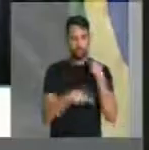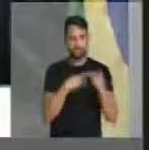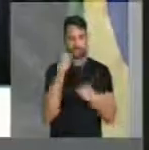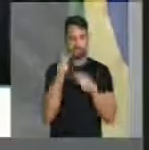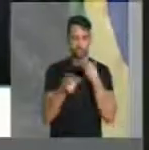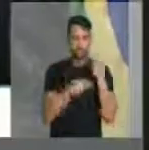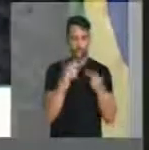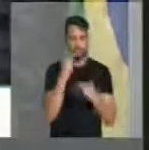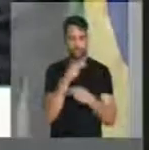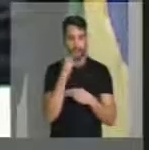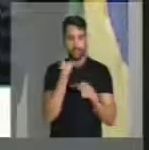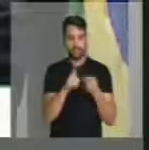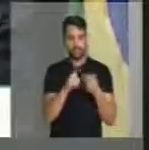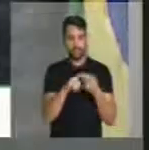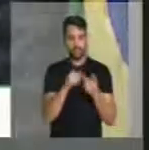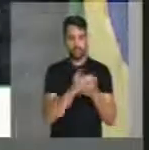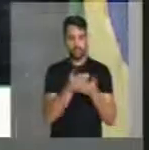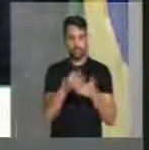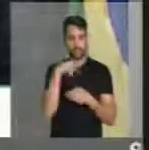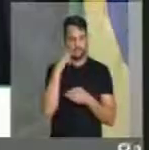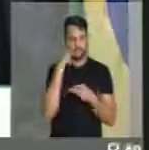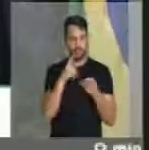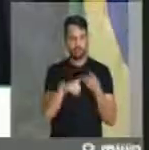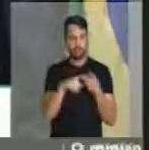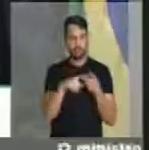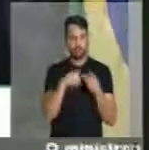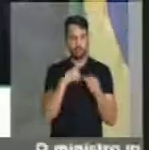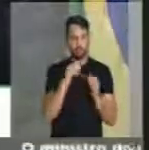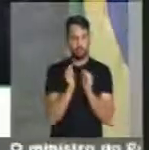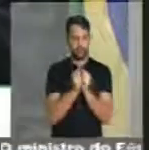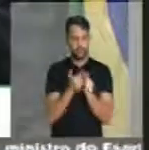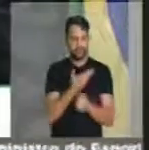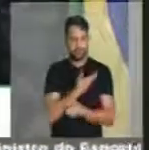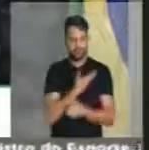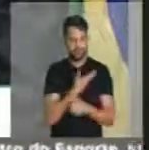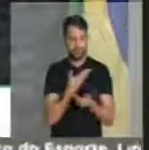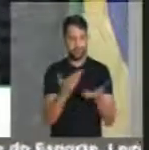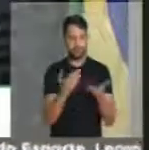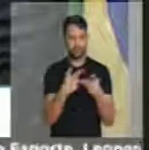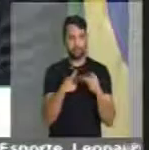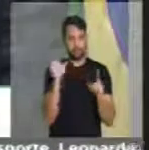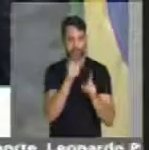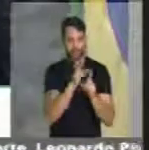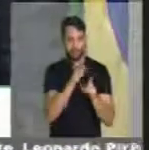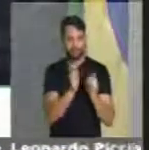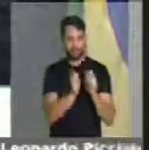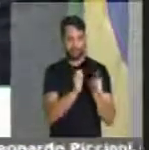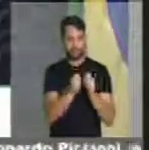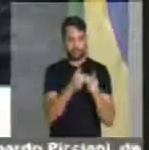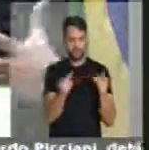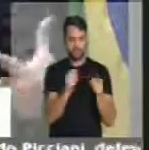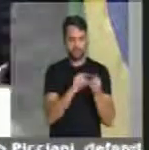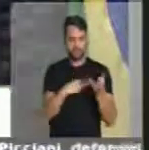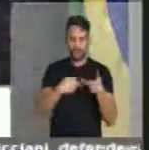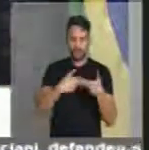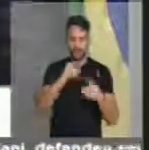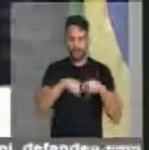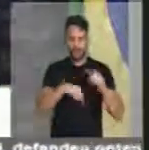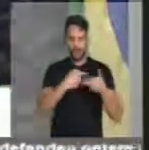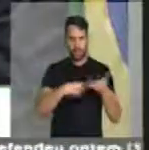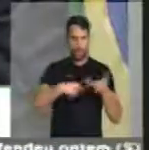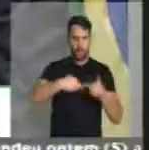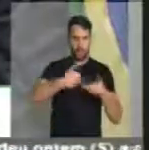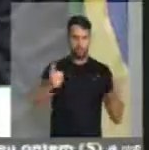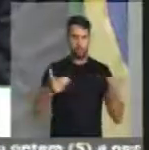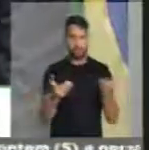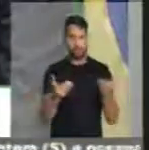criticá-lo pelas origens políticas, pelas companhias, pela pressão administrativa, por isso, por aquilo.